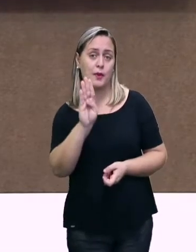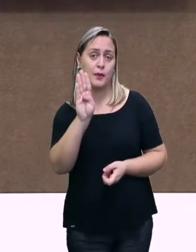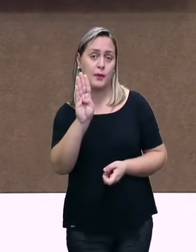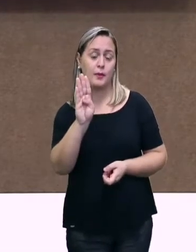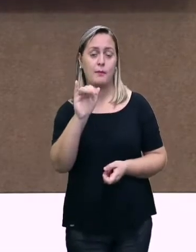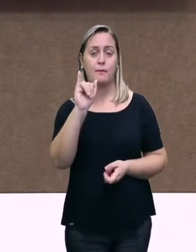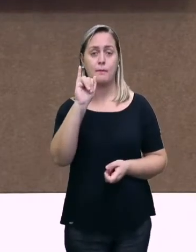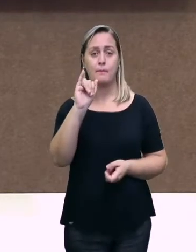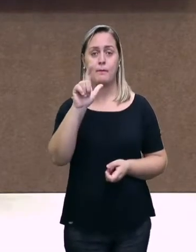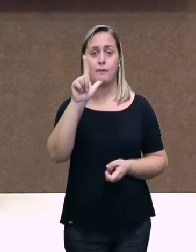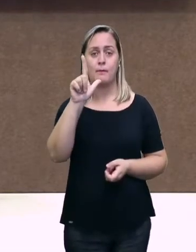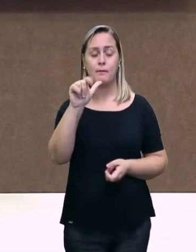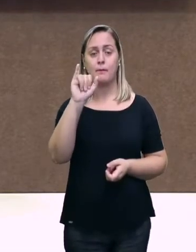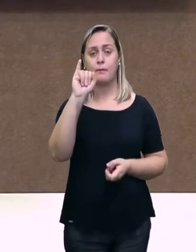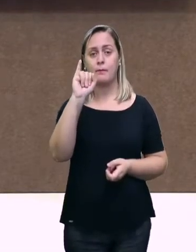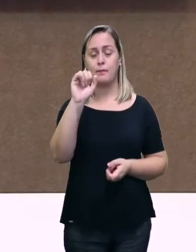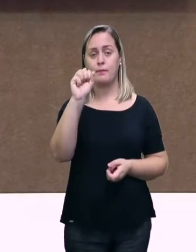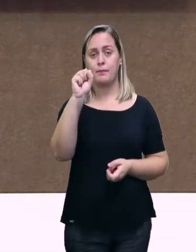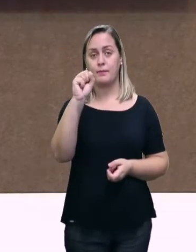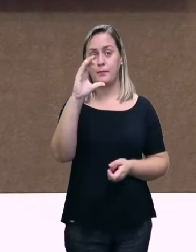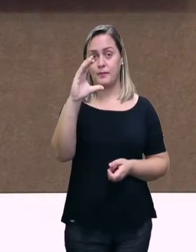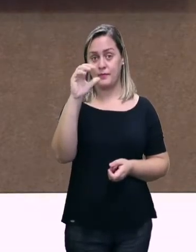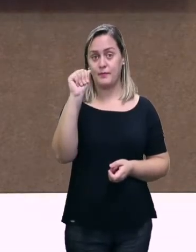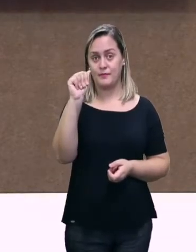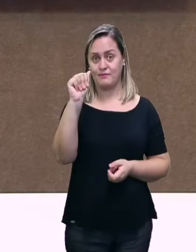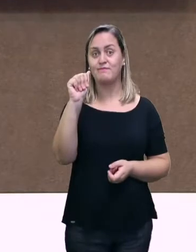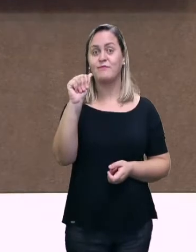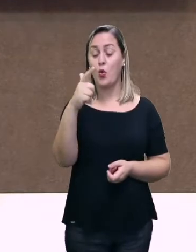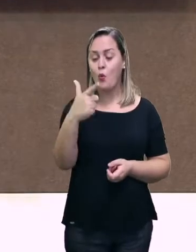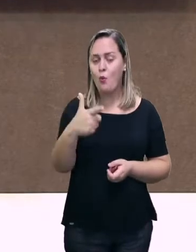O jogo das 5 Marias. Como eu disse, né, na hora